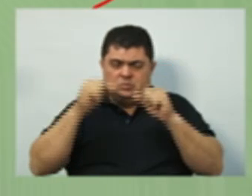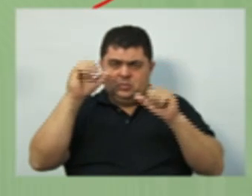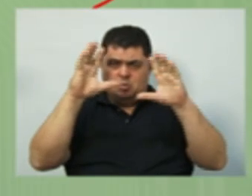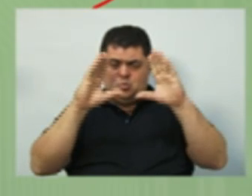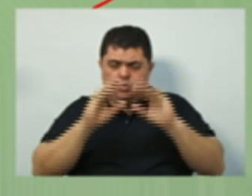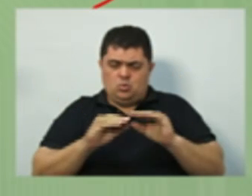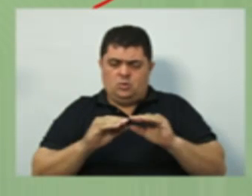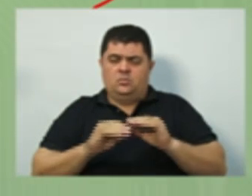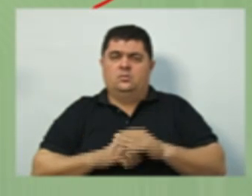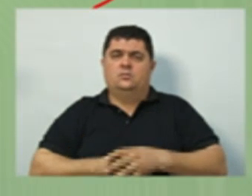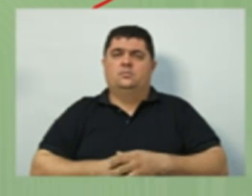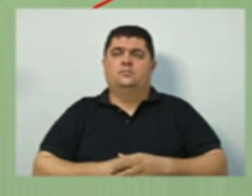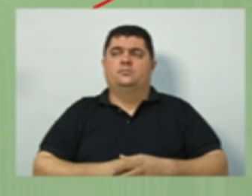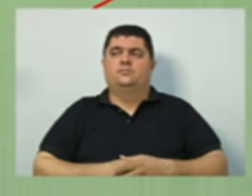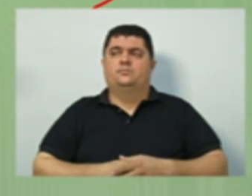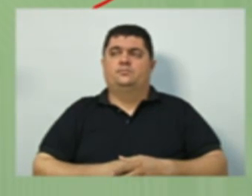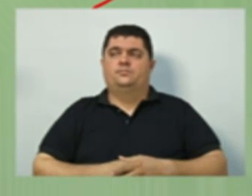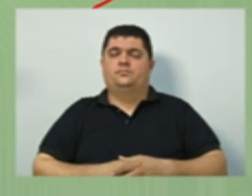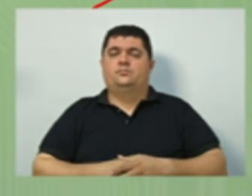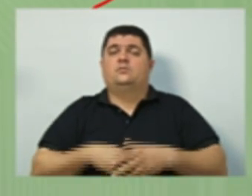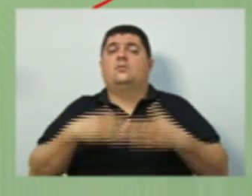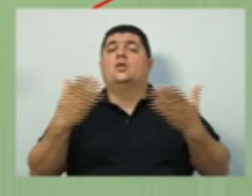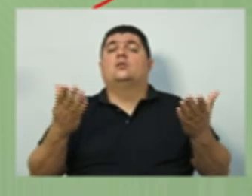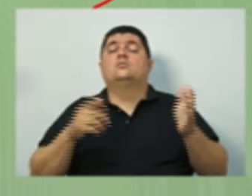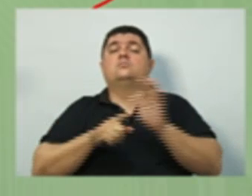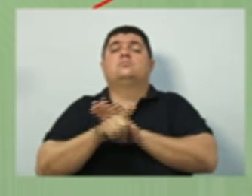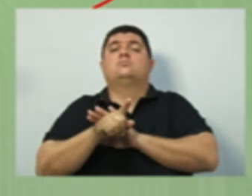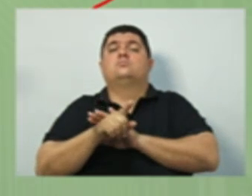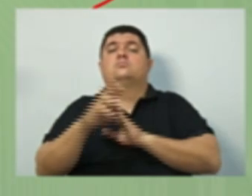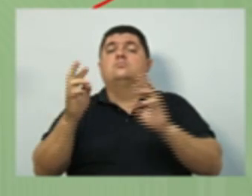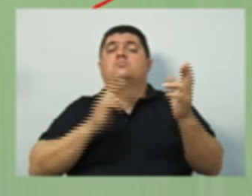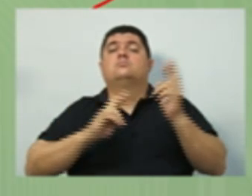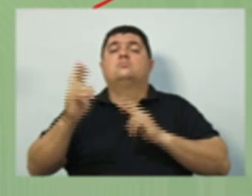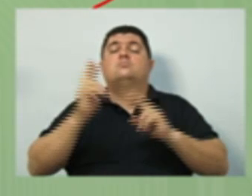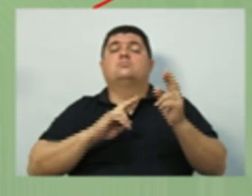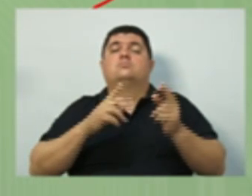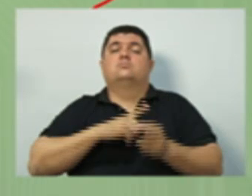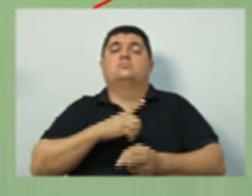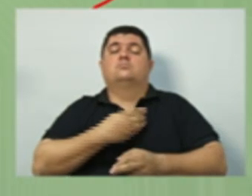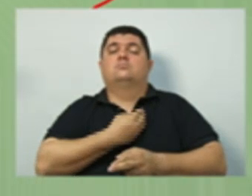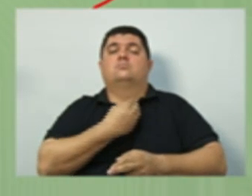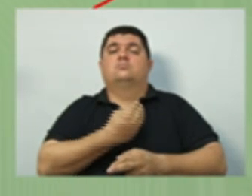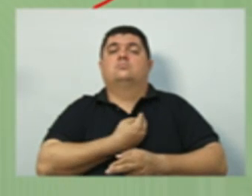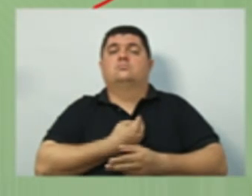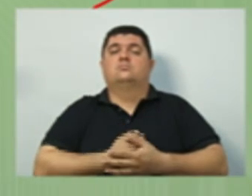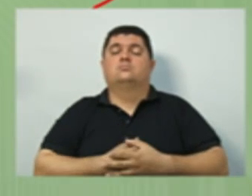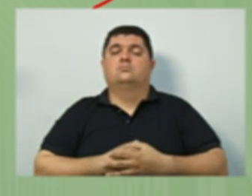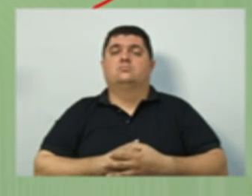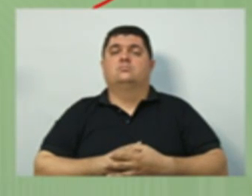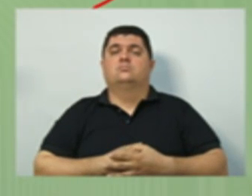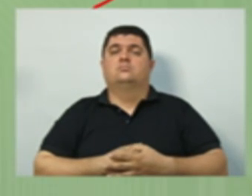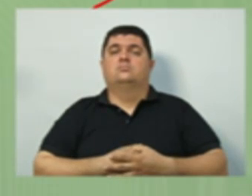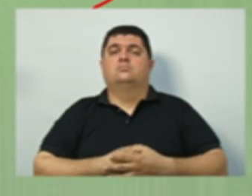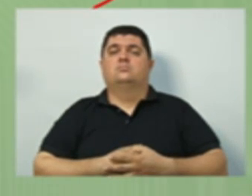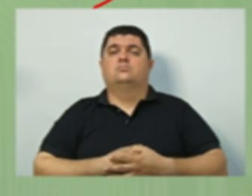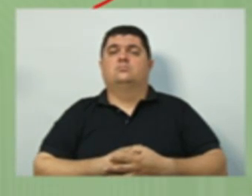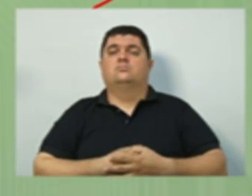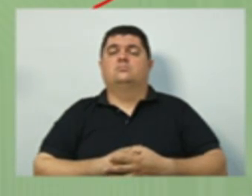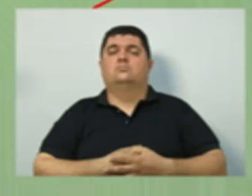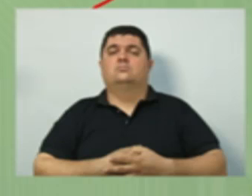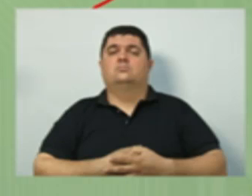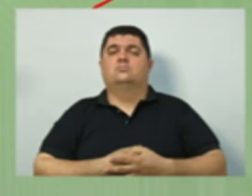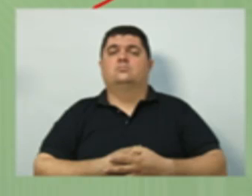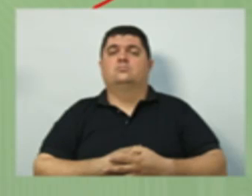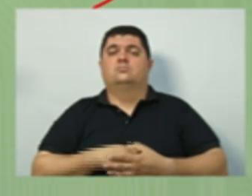escuras. E aí, alguém conseguiu acertar essa questão?